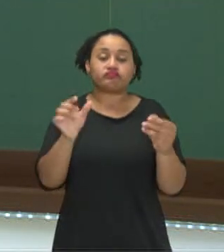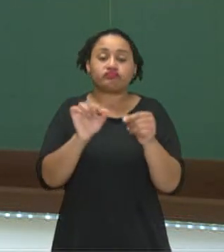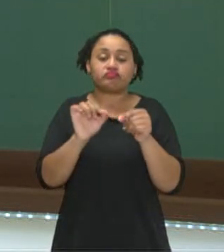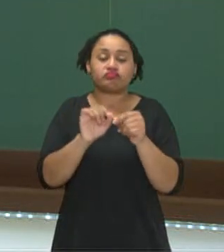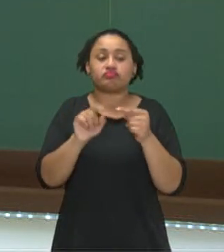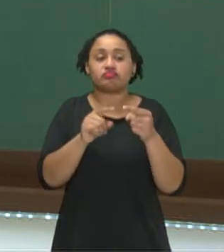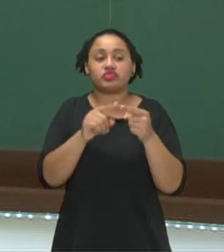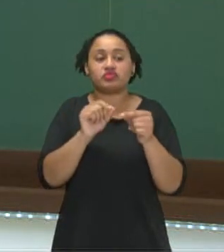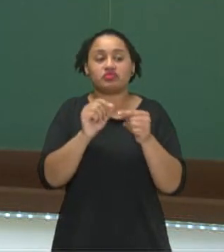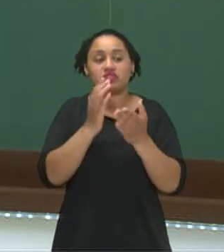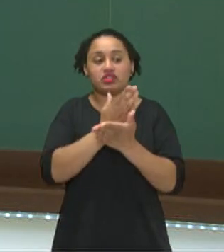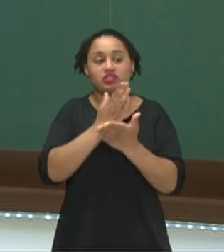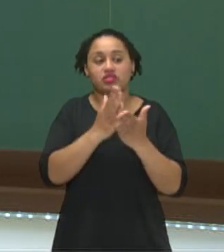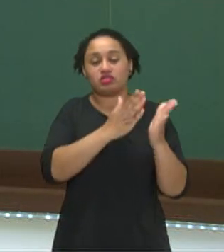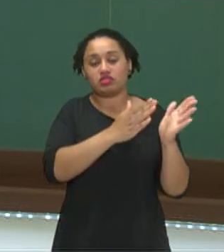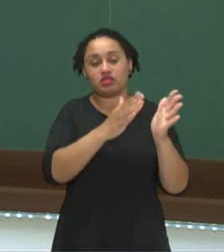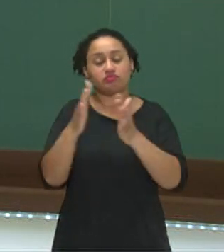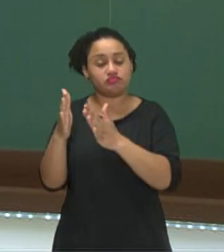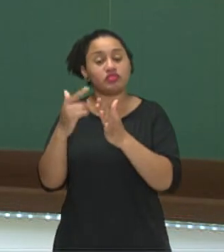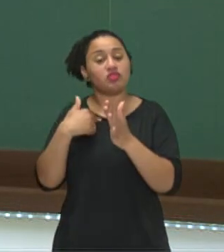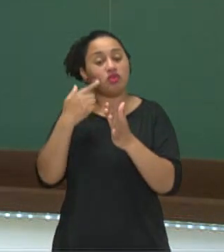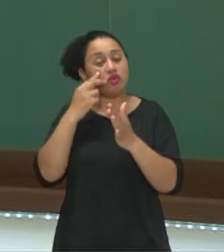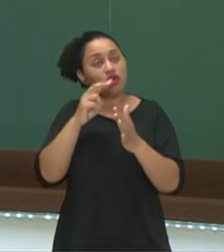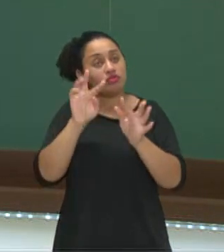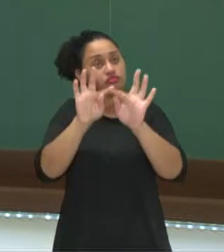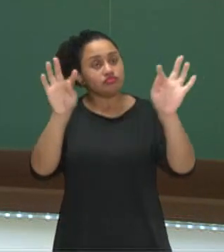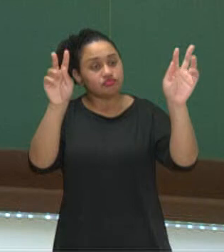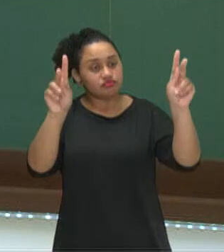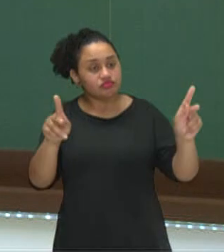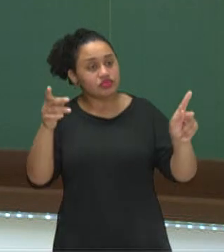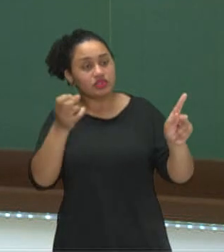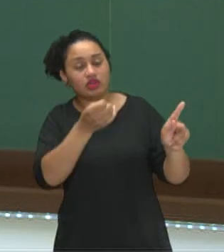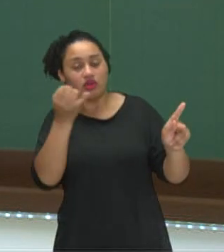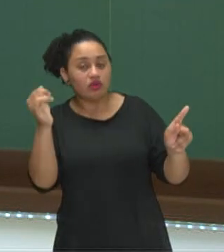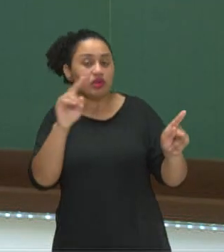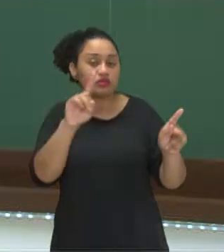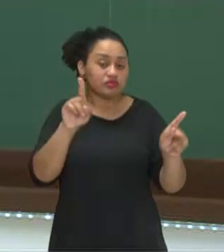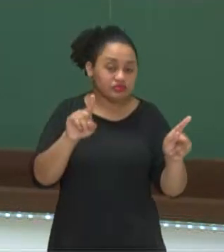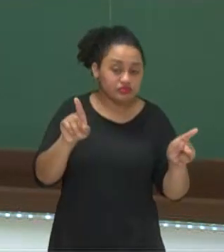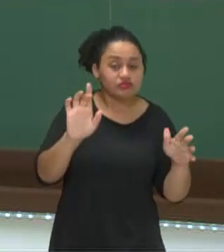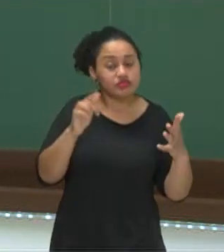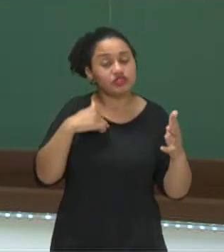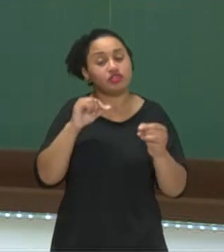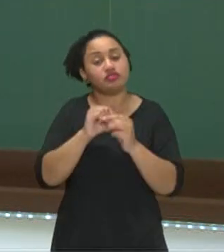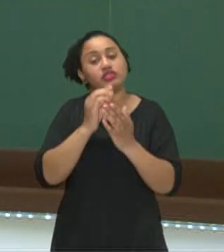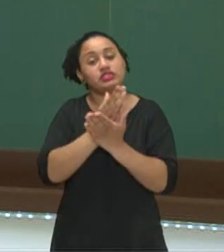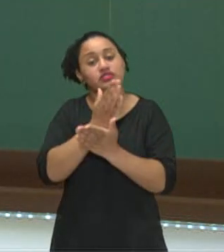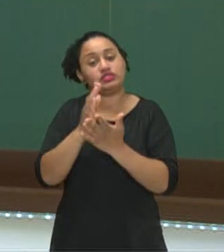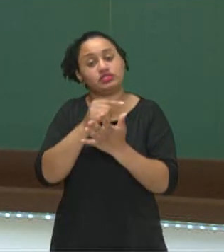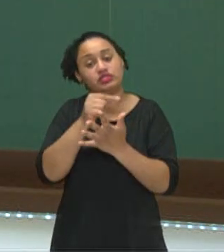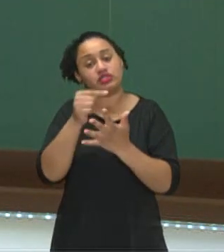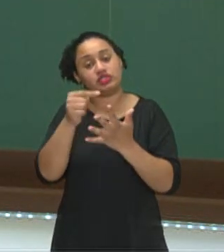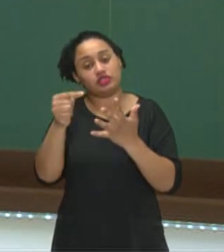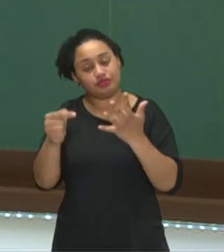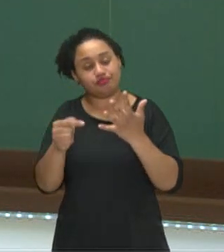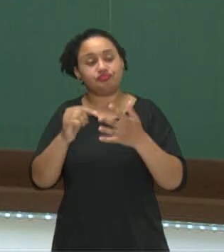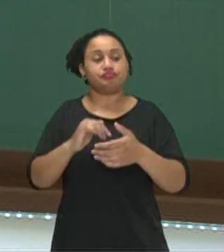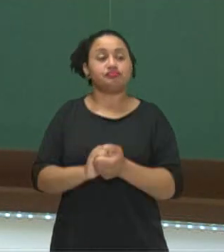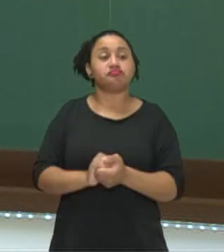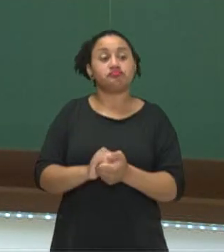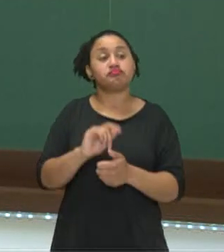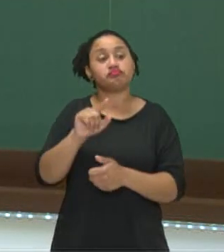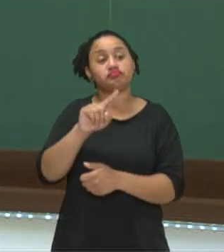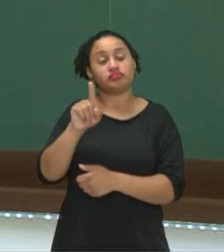fazer a distribuição eletrônica, vou olhar lá na tabela periódica qual que é o número atômico, vou fazer a distribuição. Então, o sódio tem número